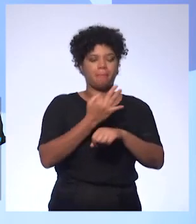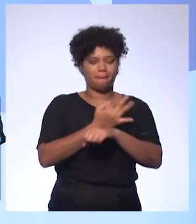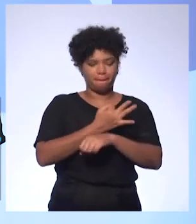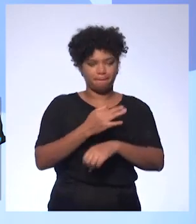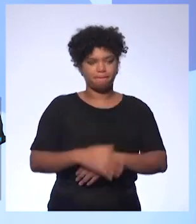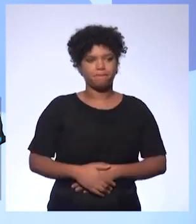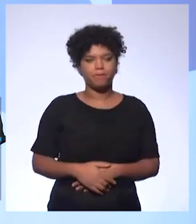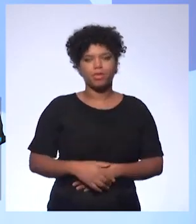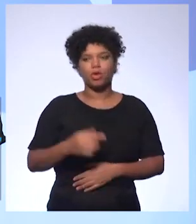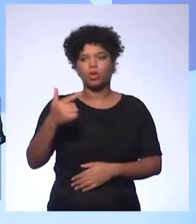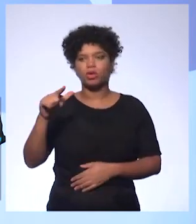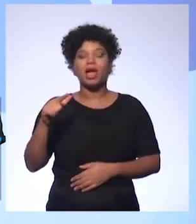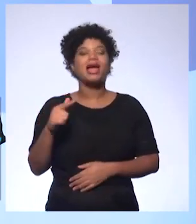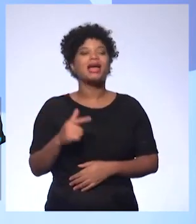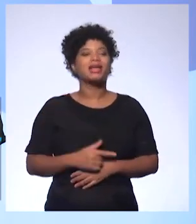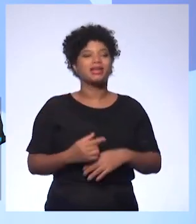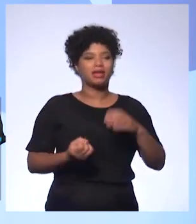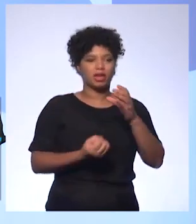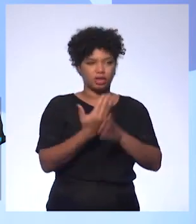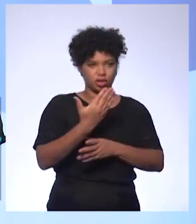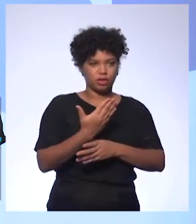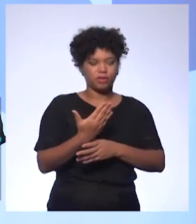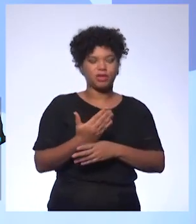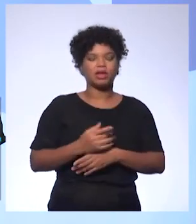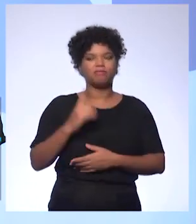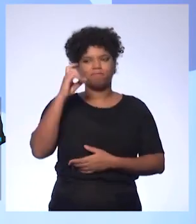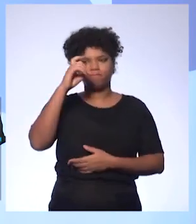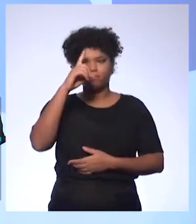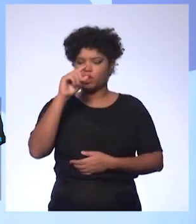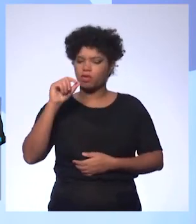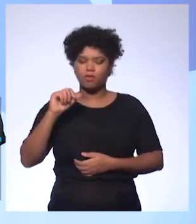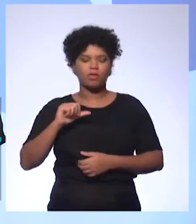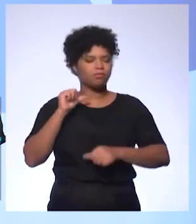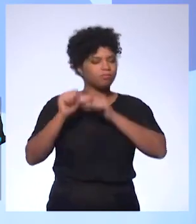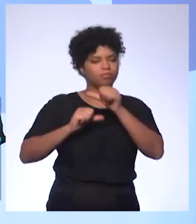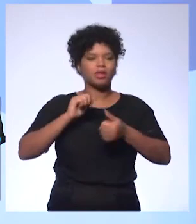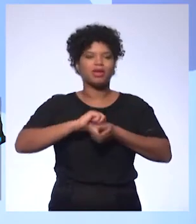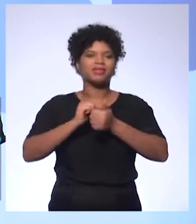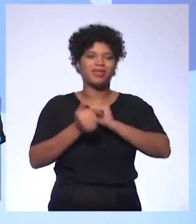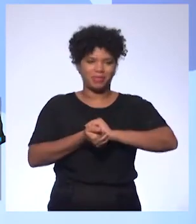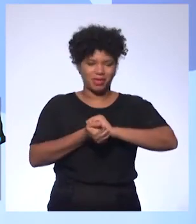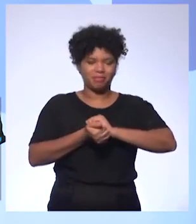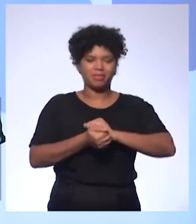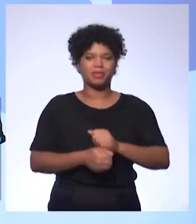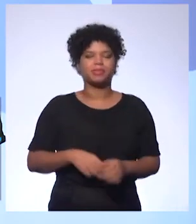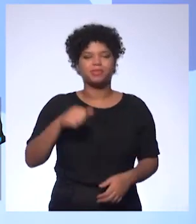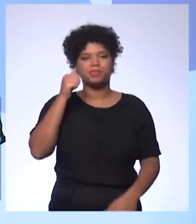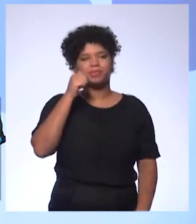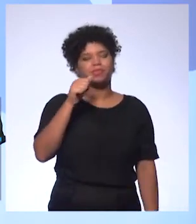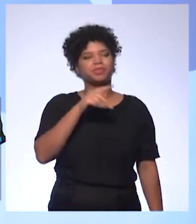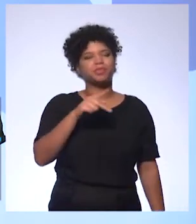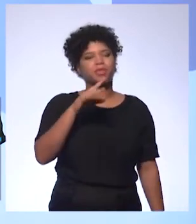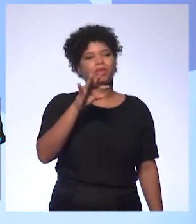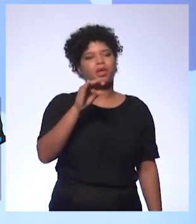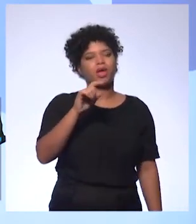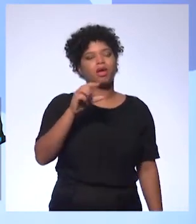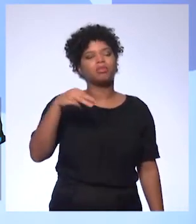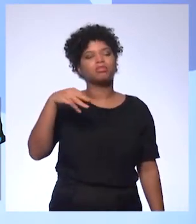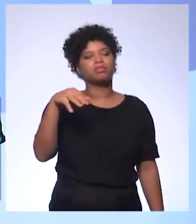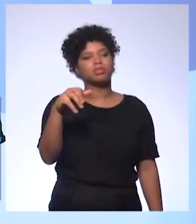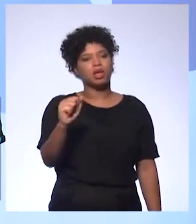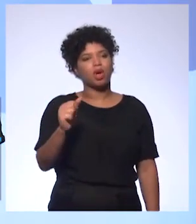a criatividade, aprimorar e aceitar as adversidades. A professora Thelma Maria citou a